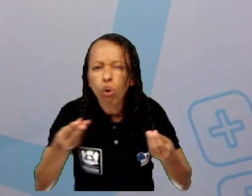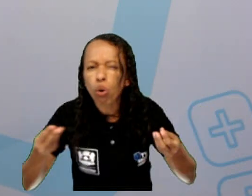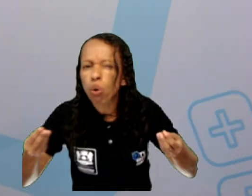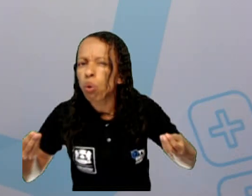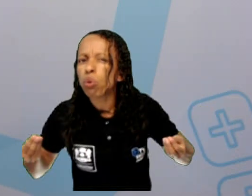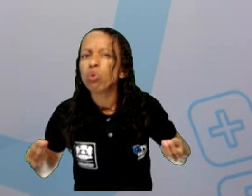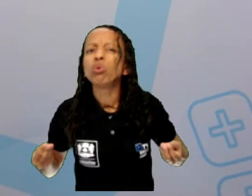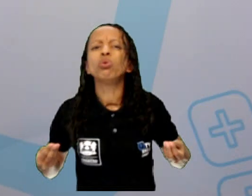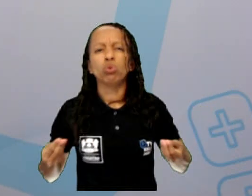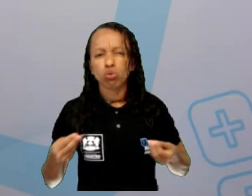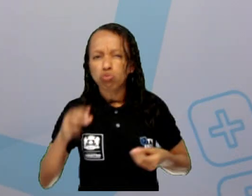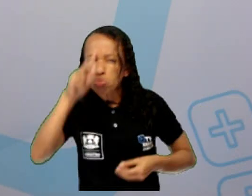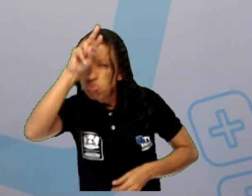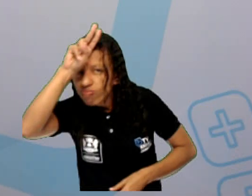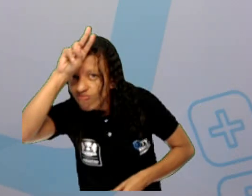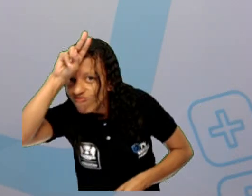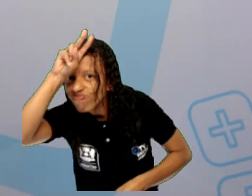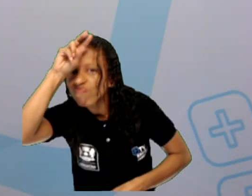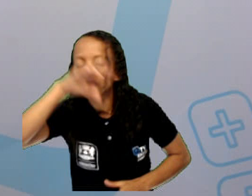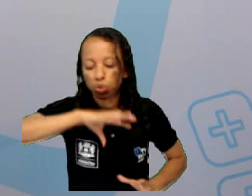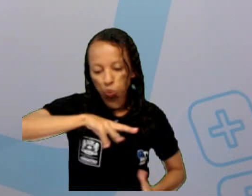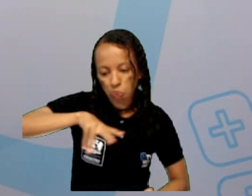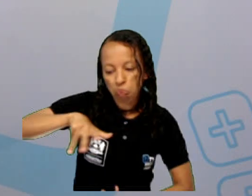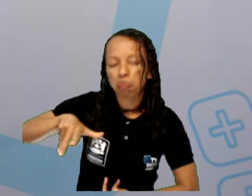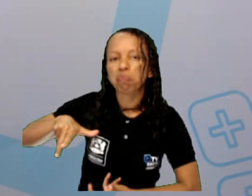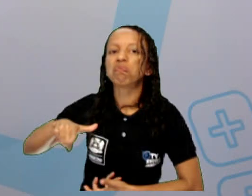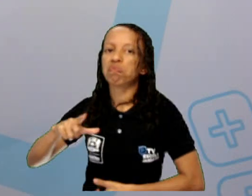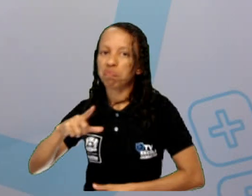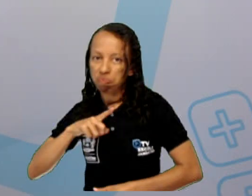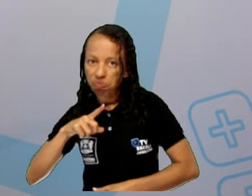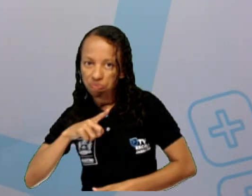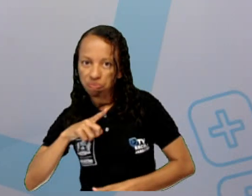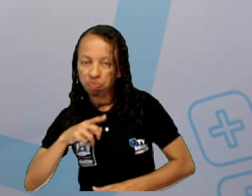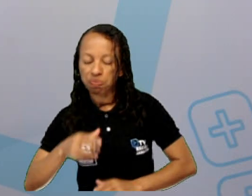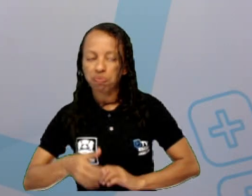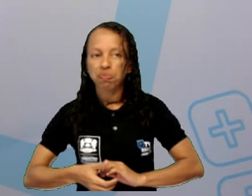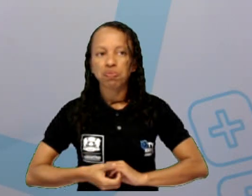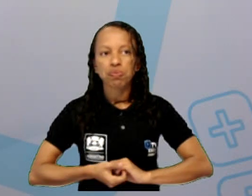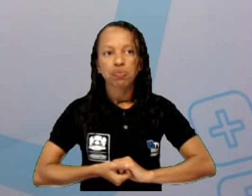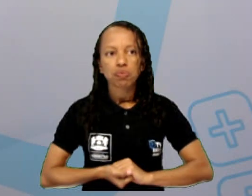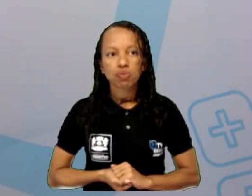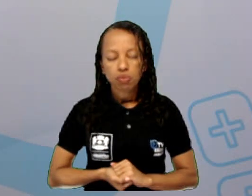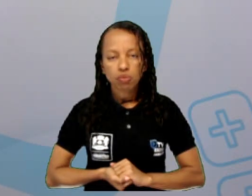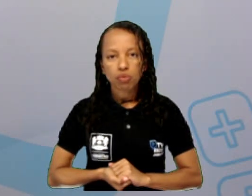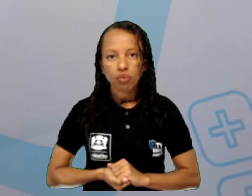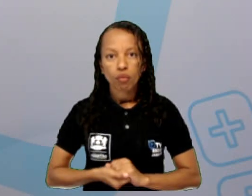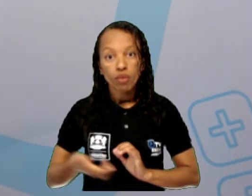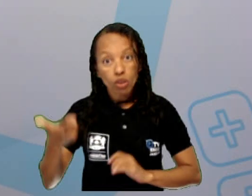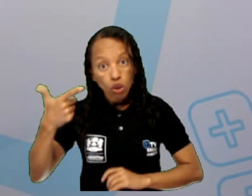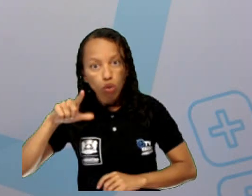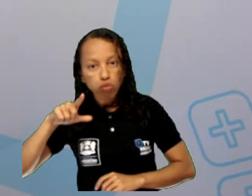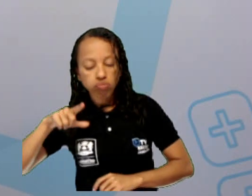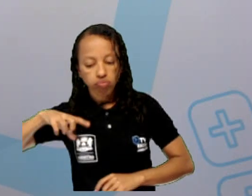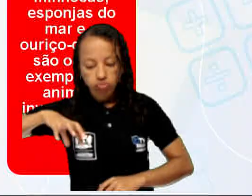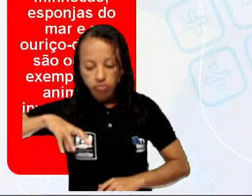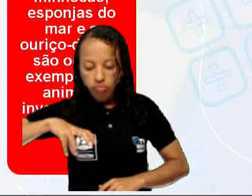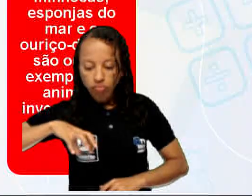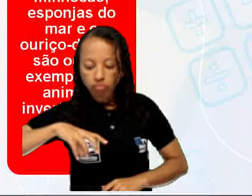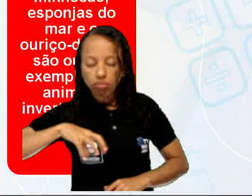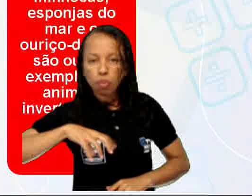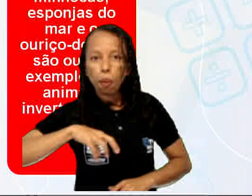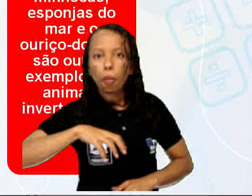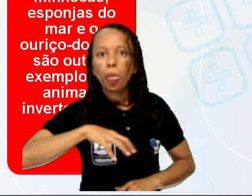insetos que há no mundo. Outra espécie que parece bastante com os insetos são os aracnídeos.